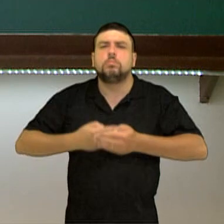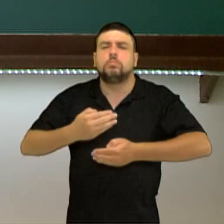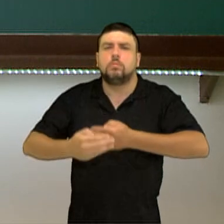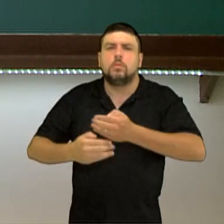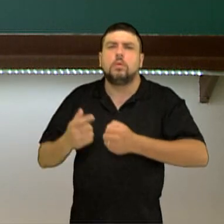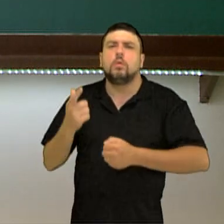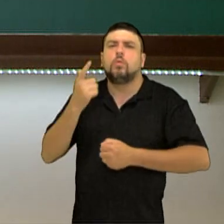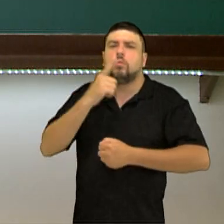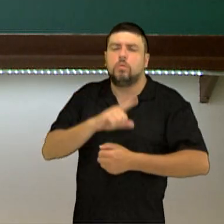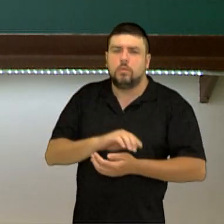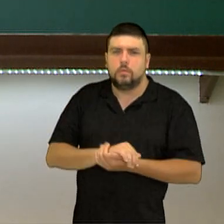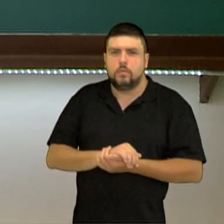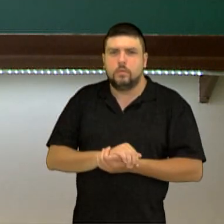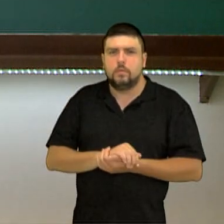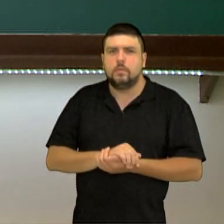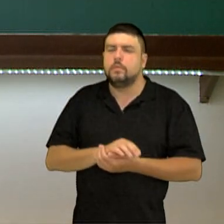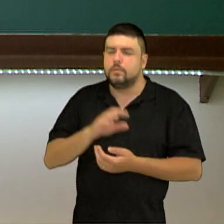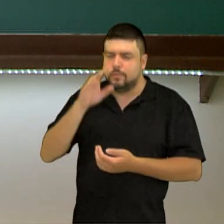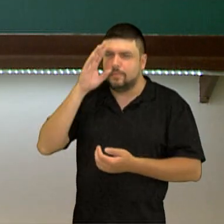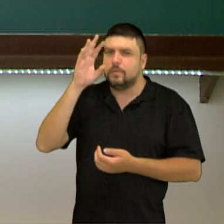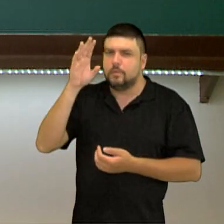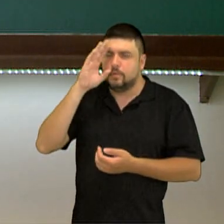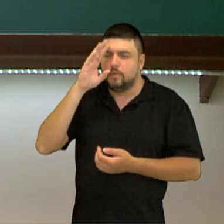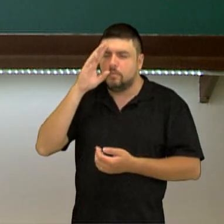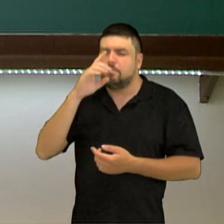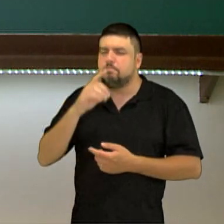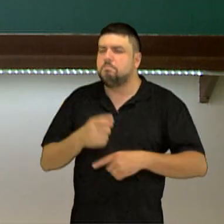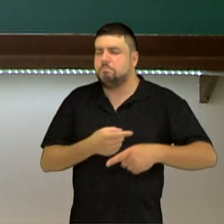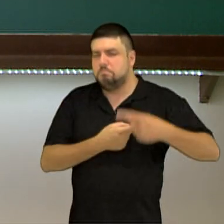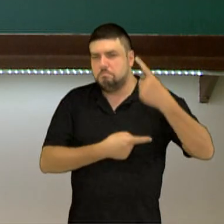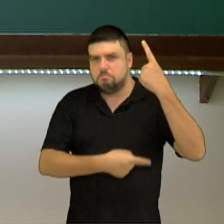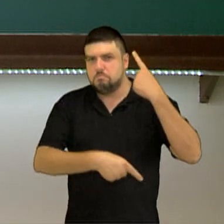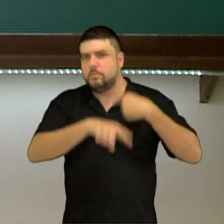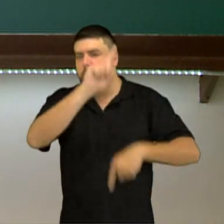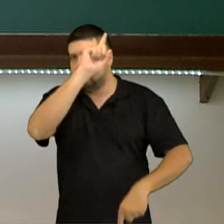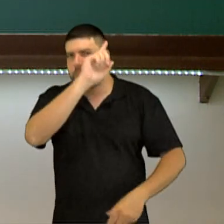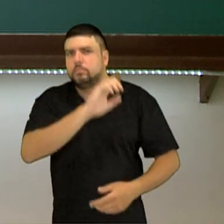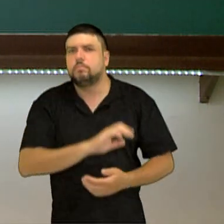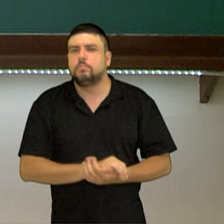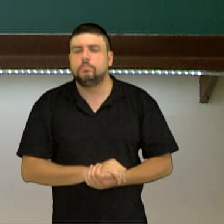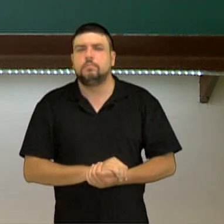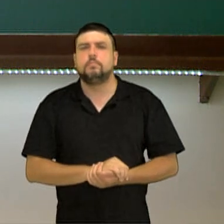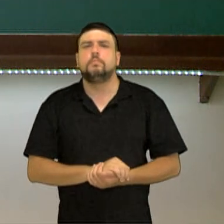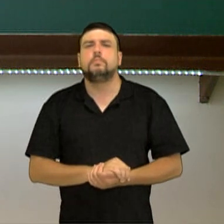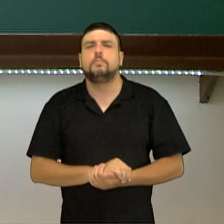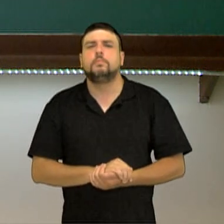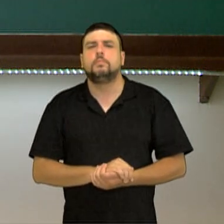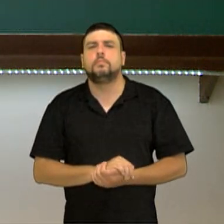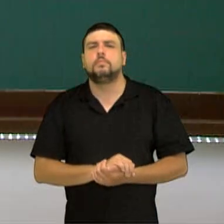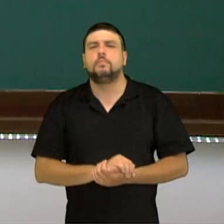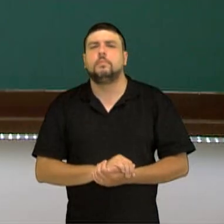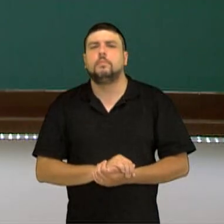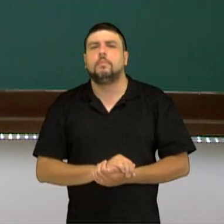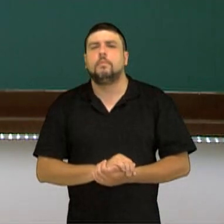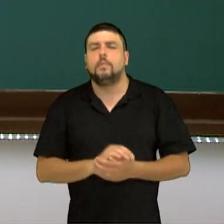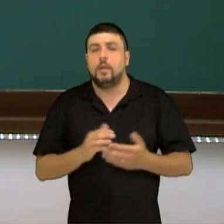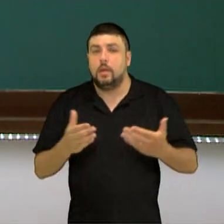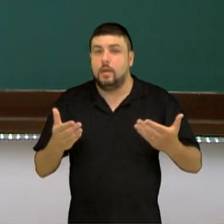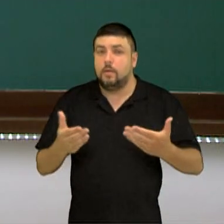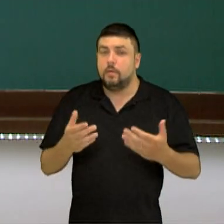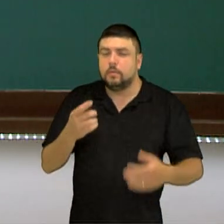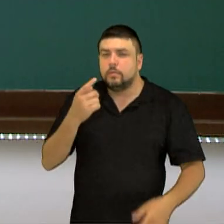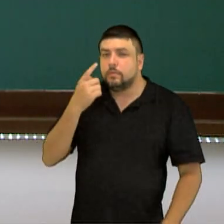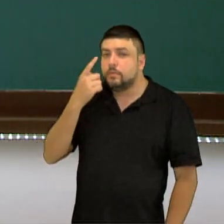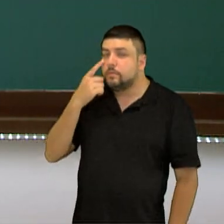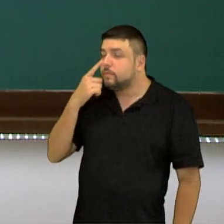Já imaginou? Foi uma revolução, não é mesmo? Agora, observa esta